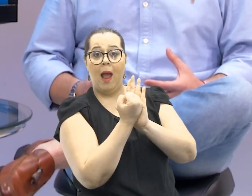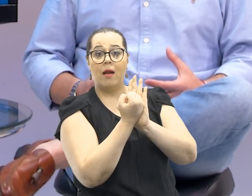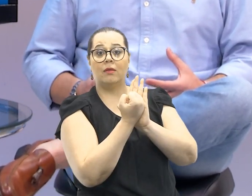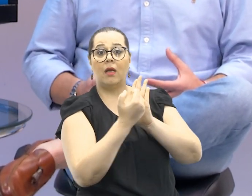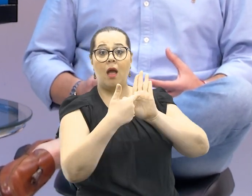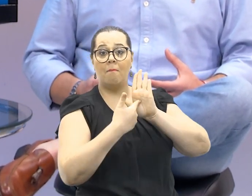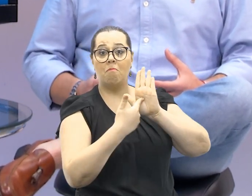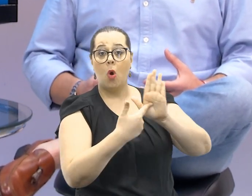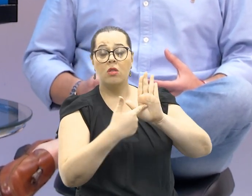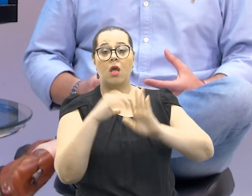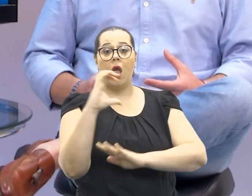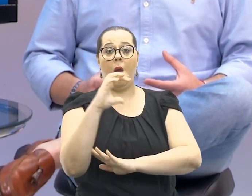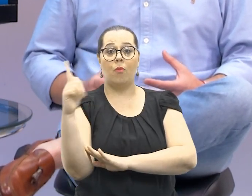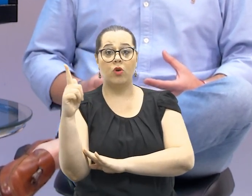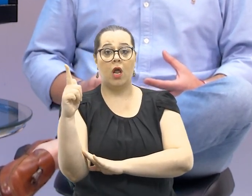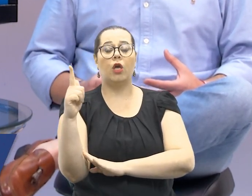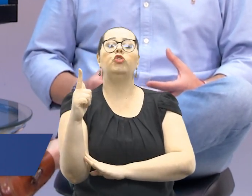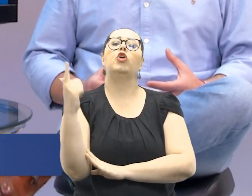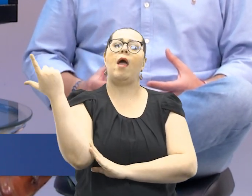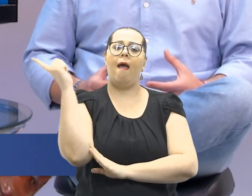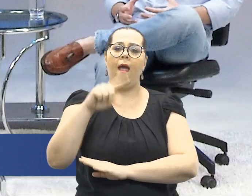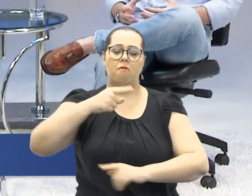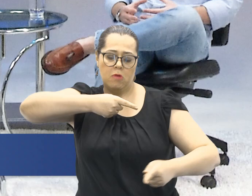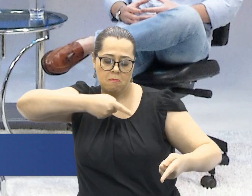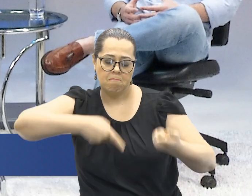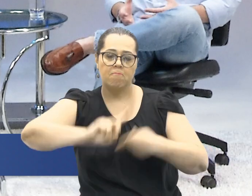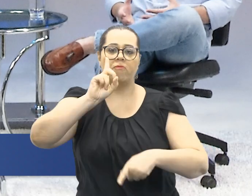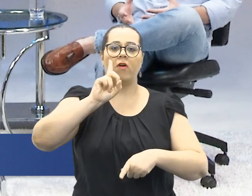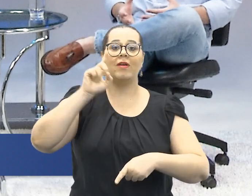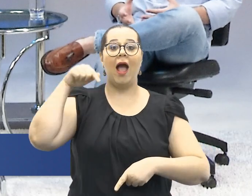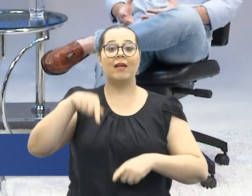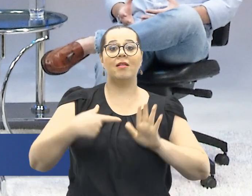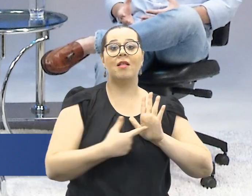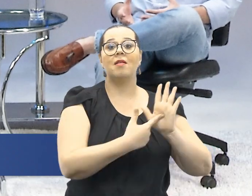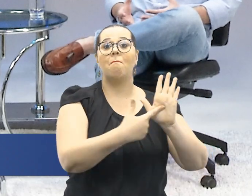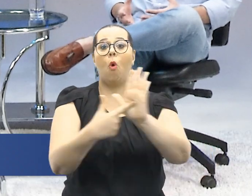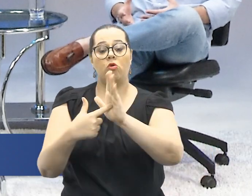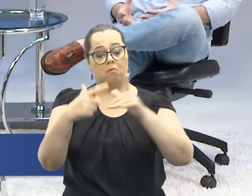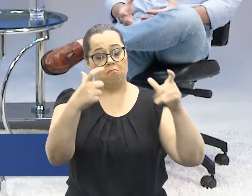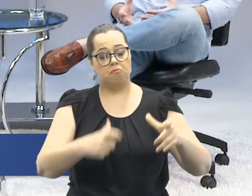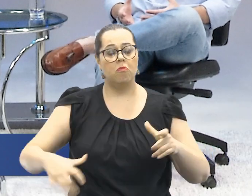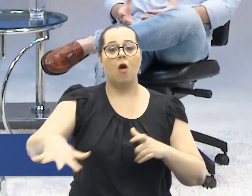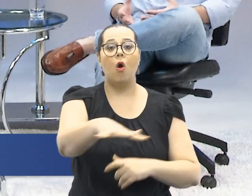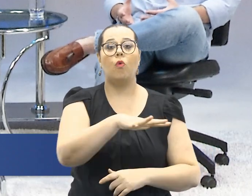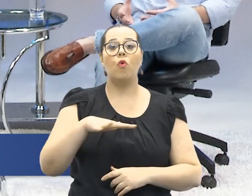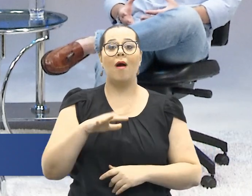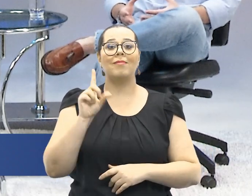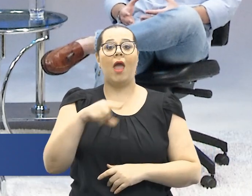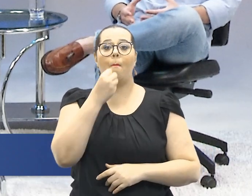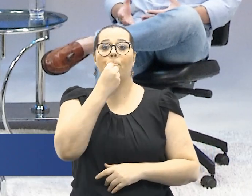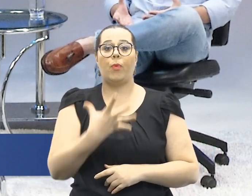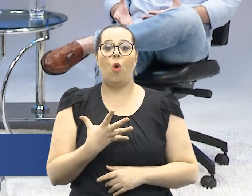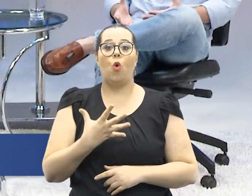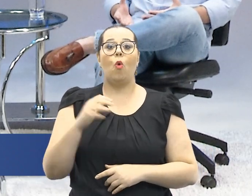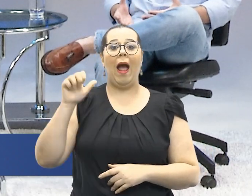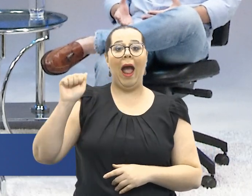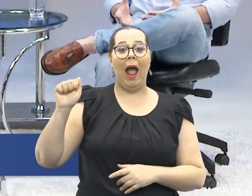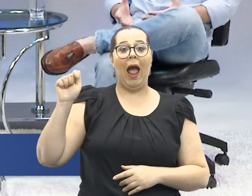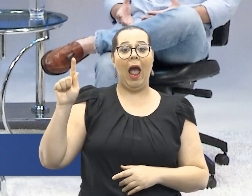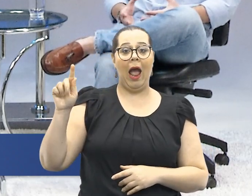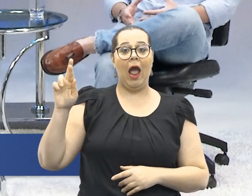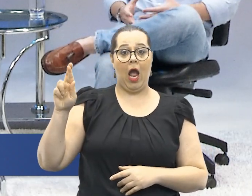Grande é uma coisa que vai alavancar a gente nesse cenário, nesse mercado que é tão favorável. Hoje o